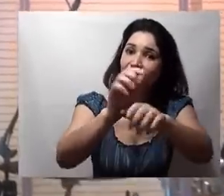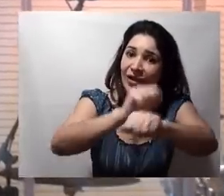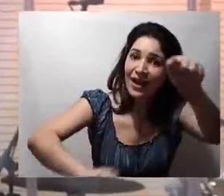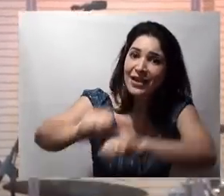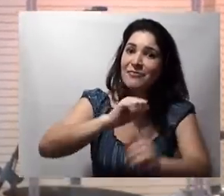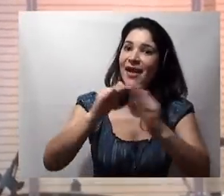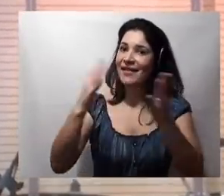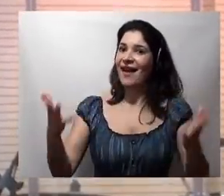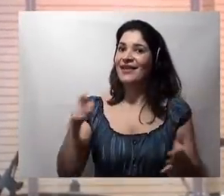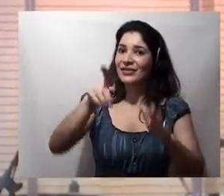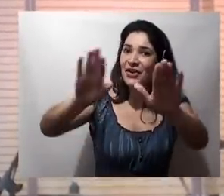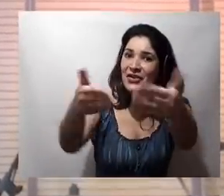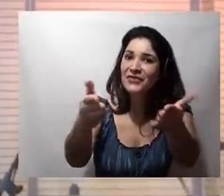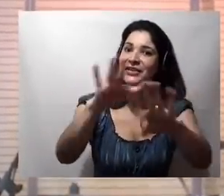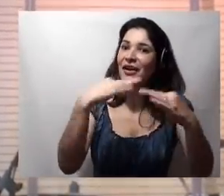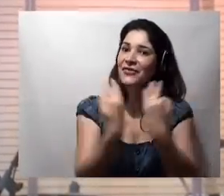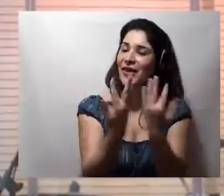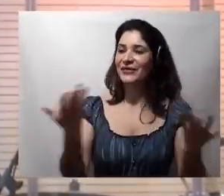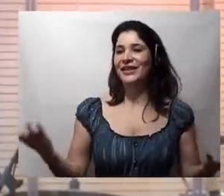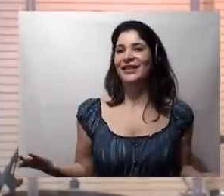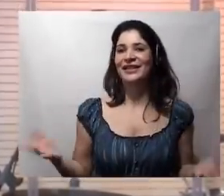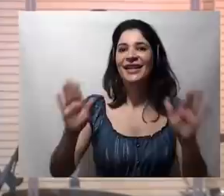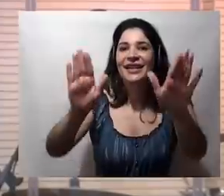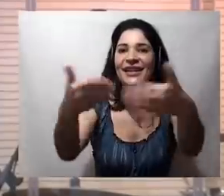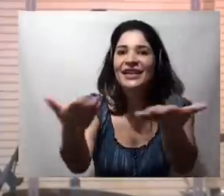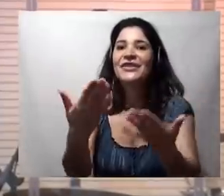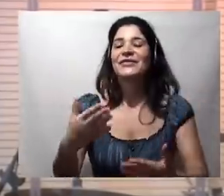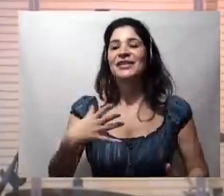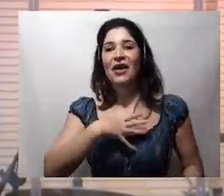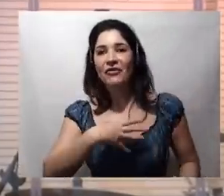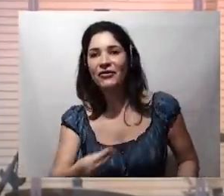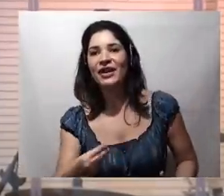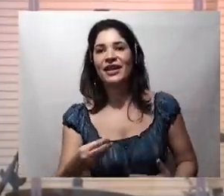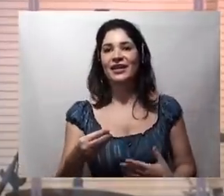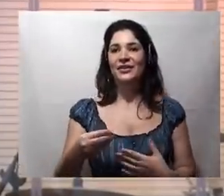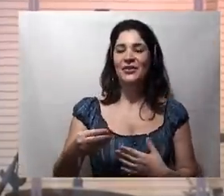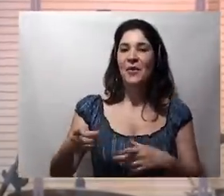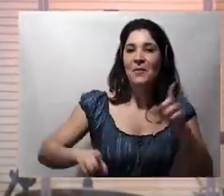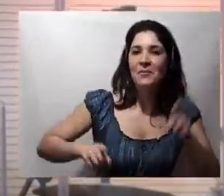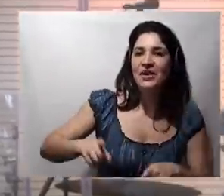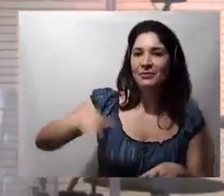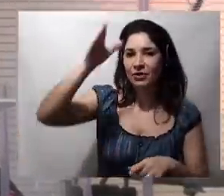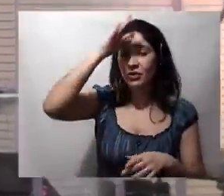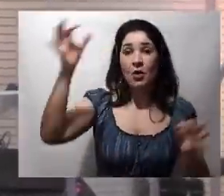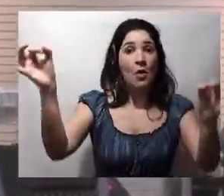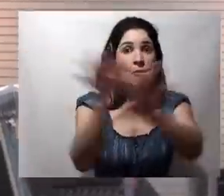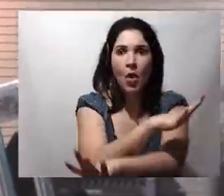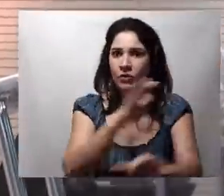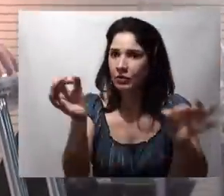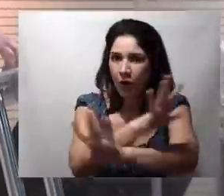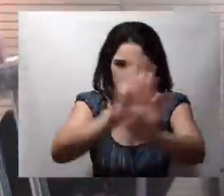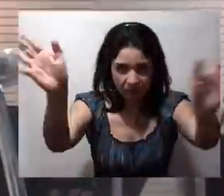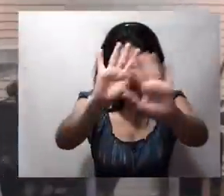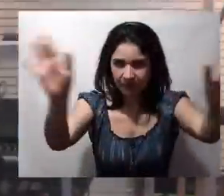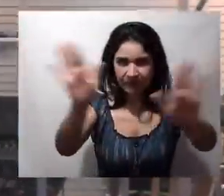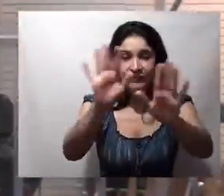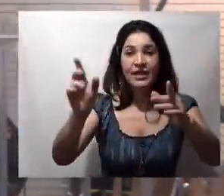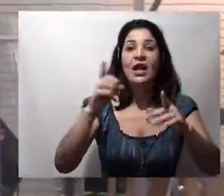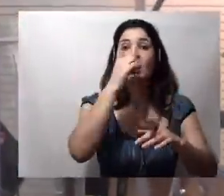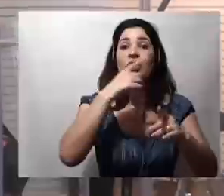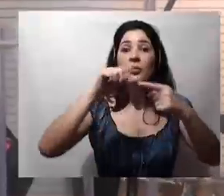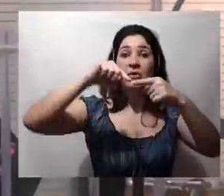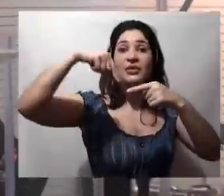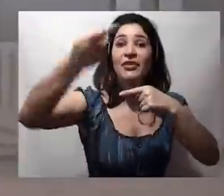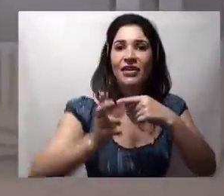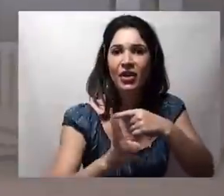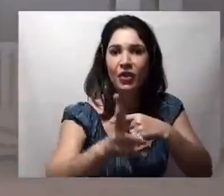a investir na sua família investir nos seus parentes oi e pronto eu vou parar chegou domingo